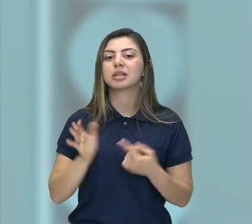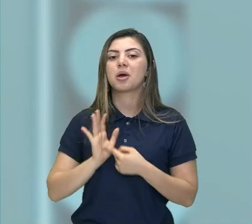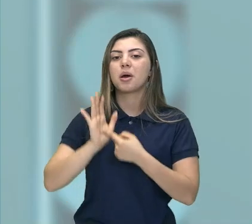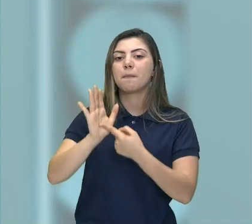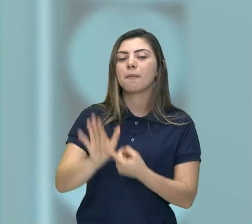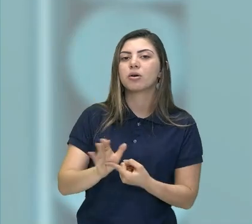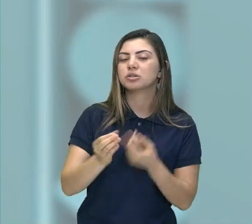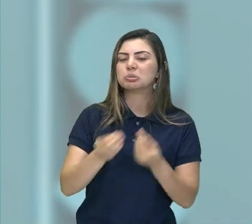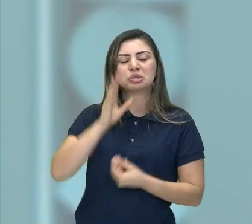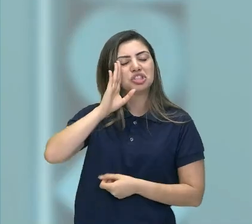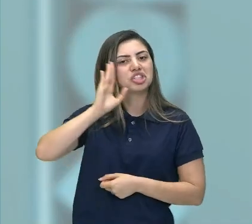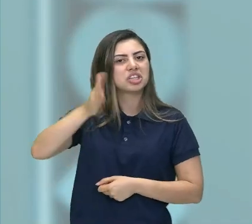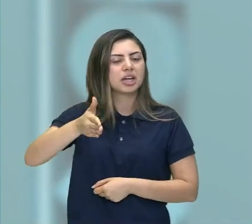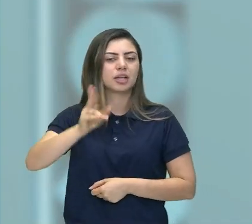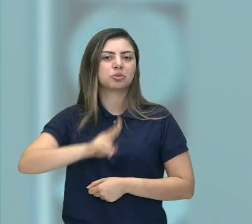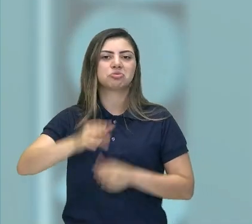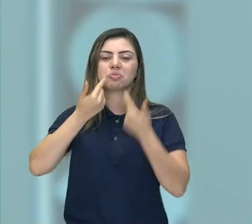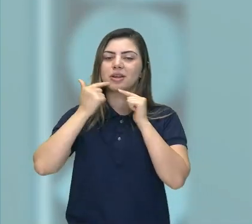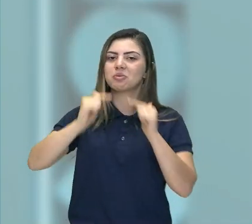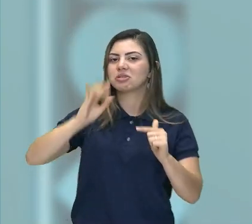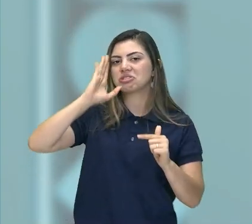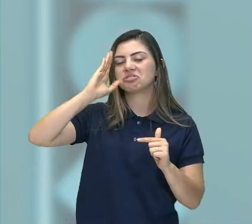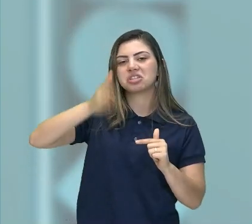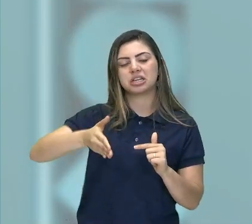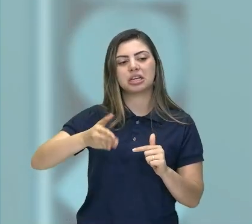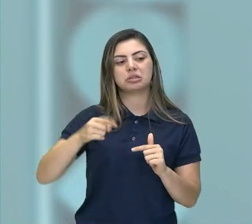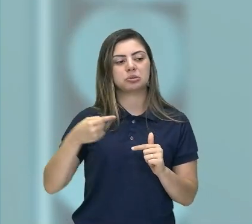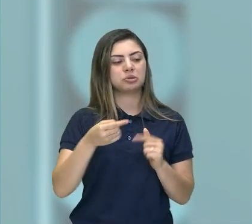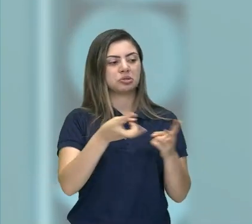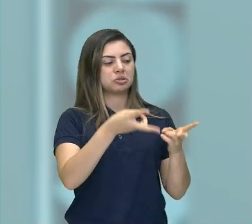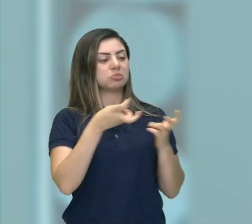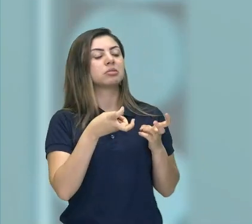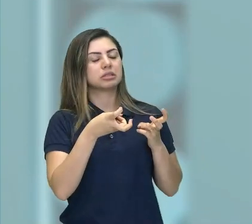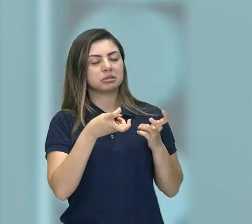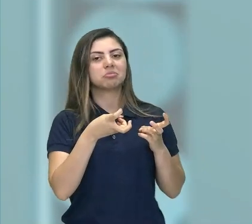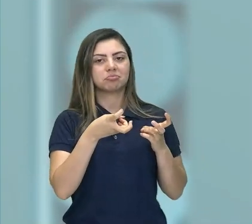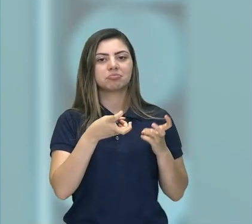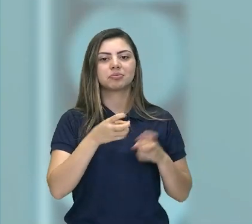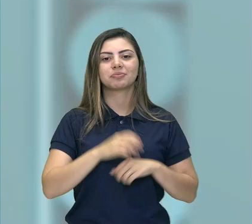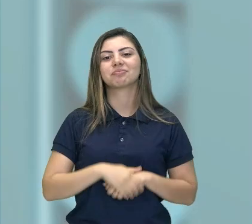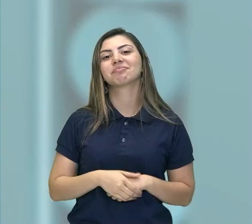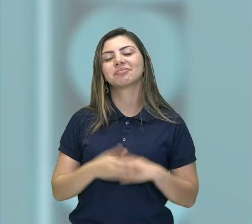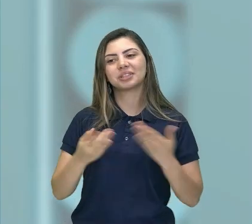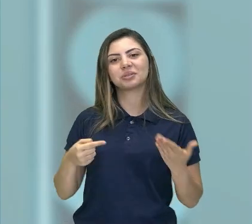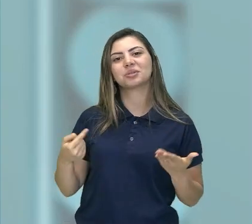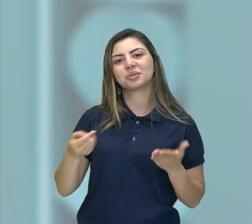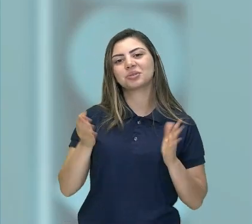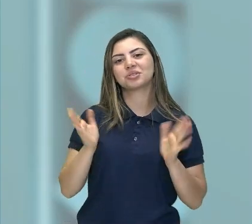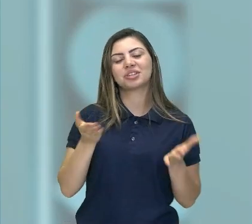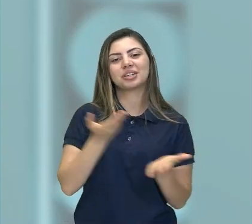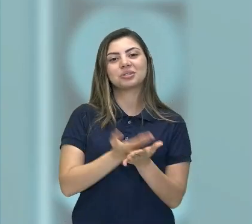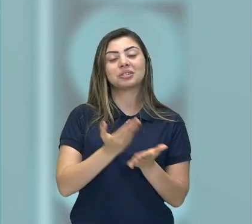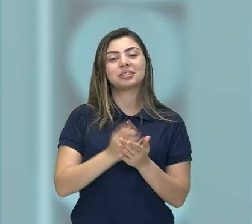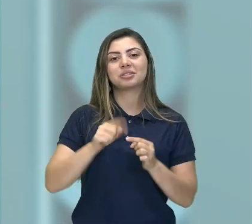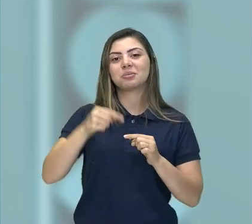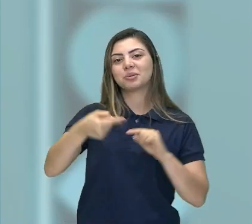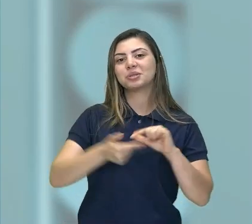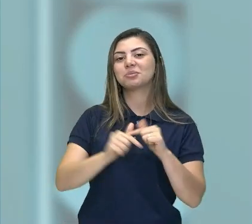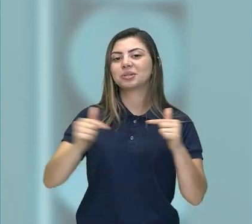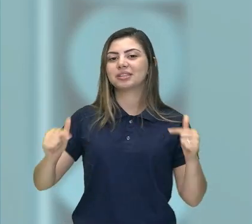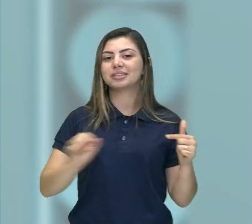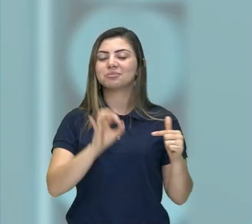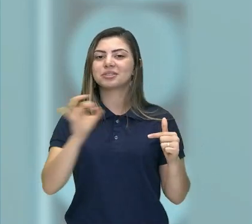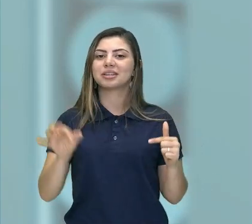muito crua, muito objetiva, muito marcante e direta. É isso que nós vemos também no pós-modernismo. Ele apresenta